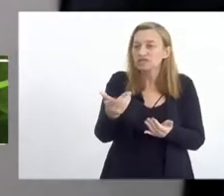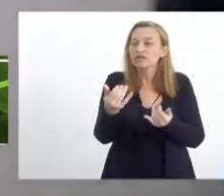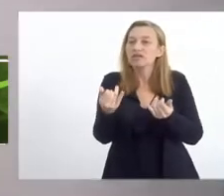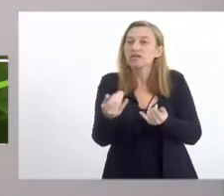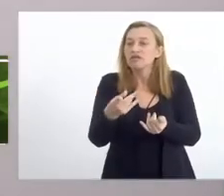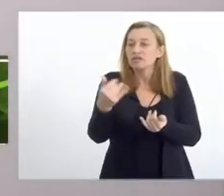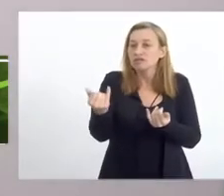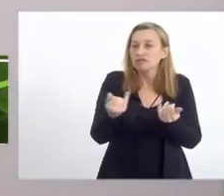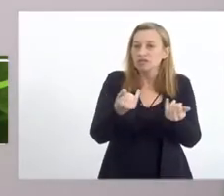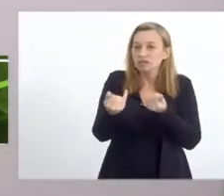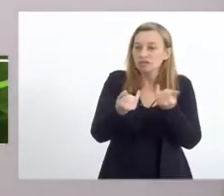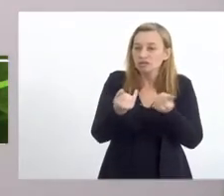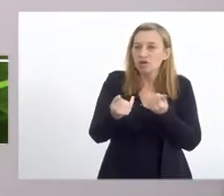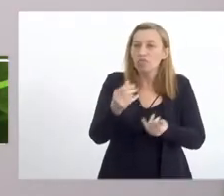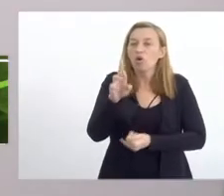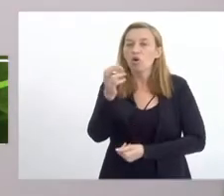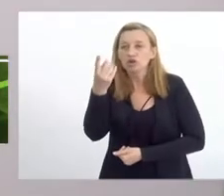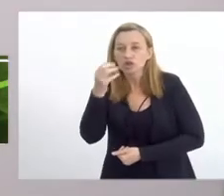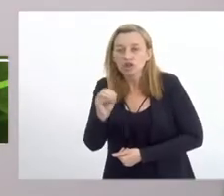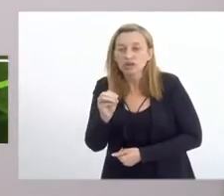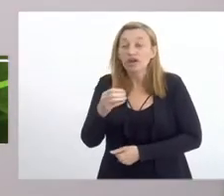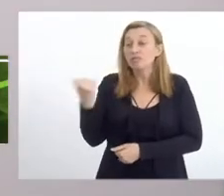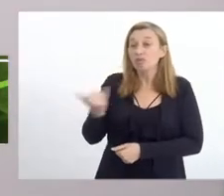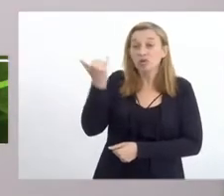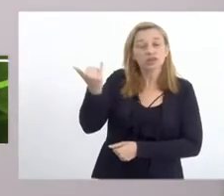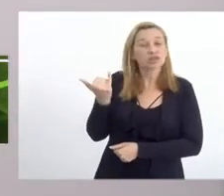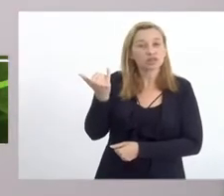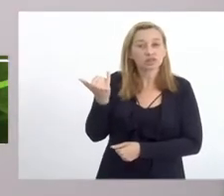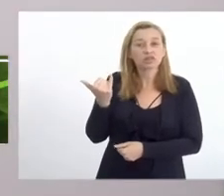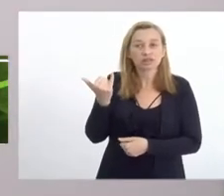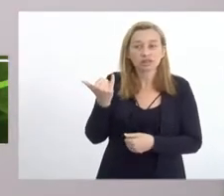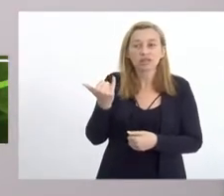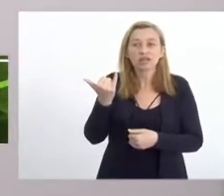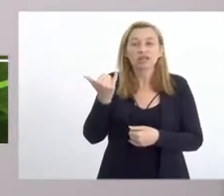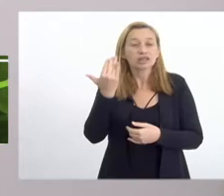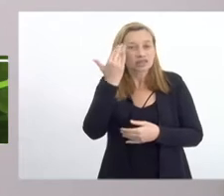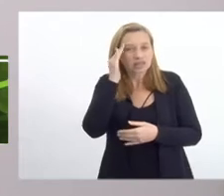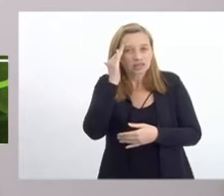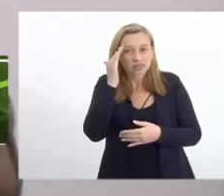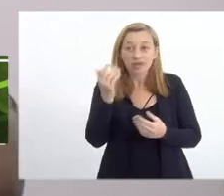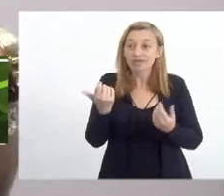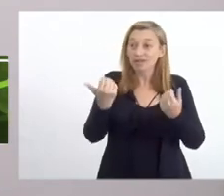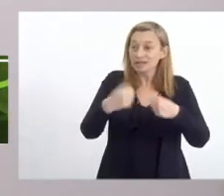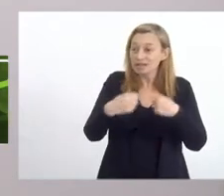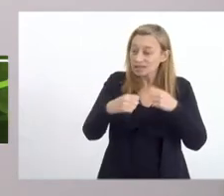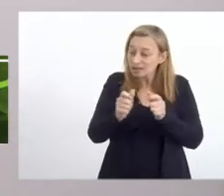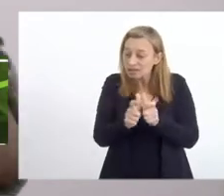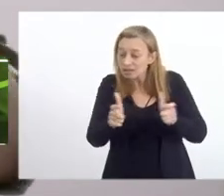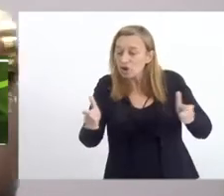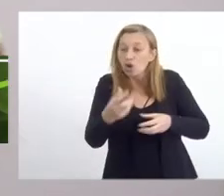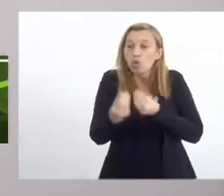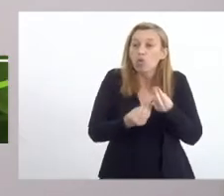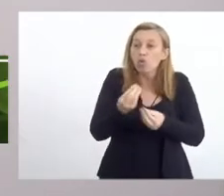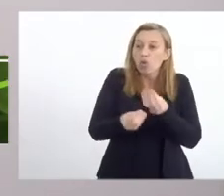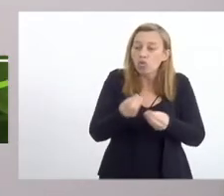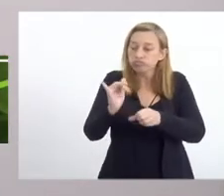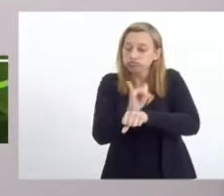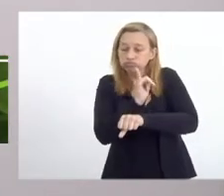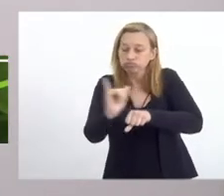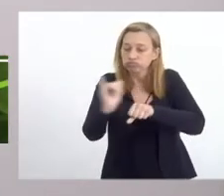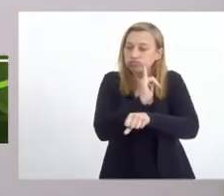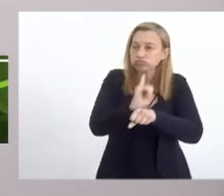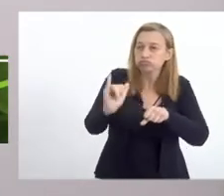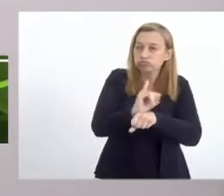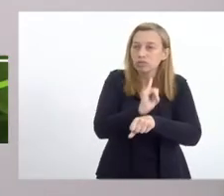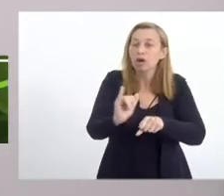muito fácil a compreensão e o entendimento da necessidade dessa expansão, como podemos fazer alguma articulação para